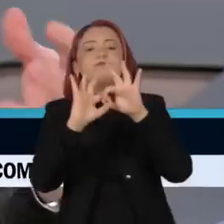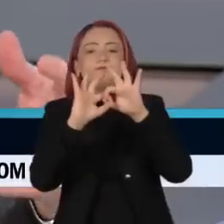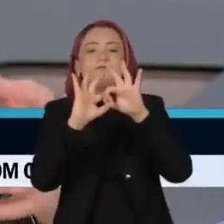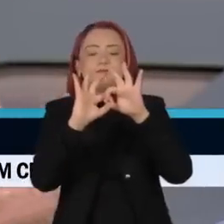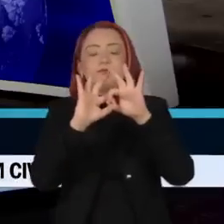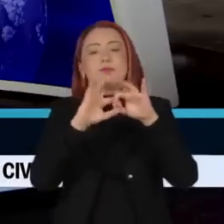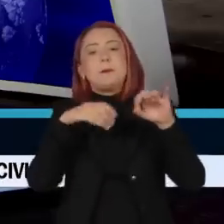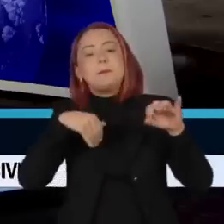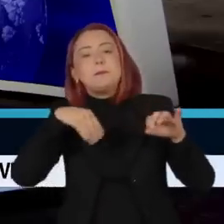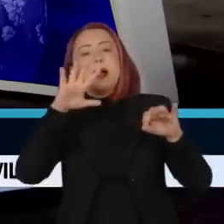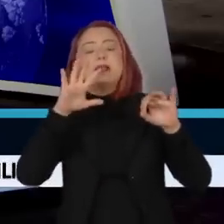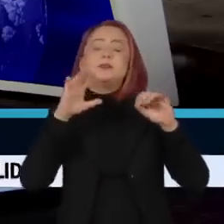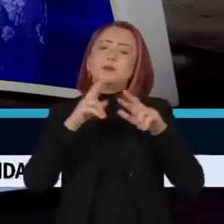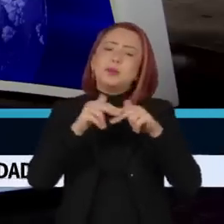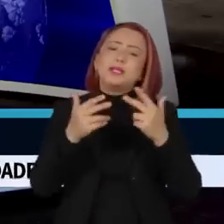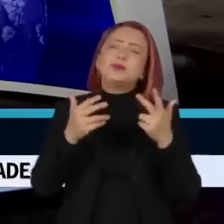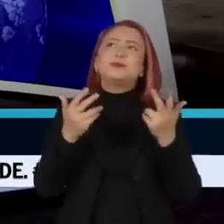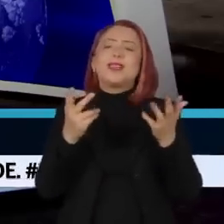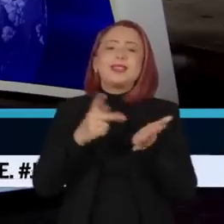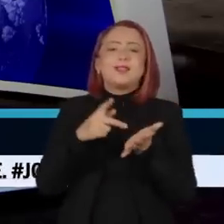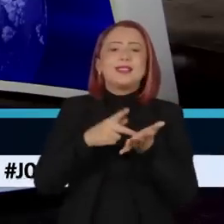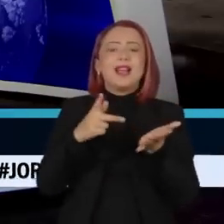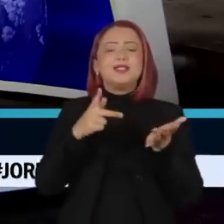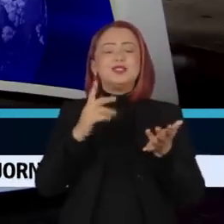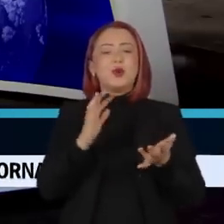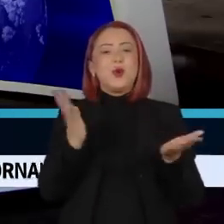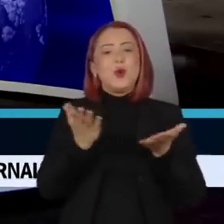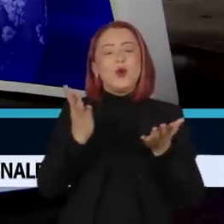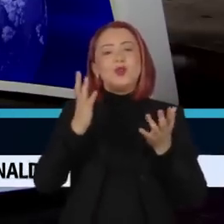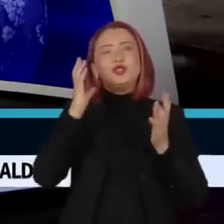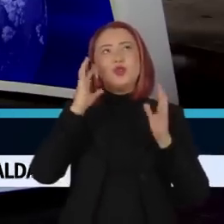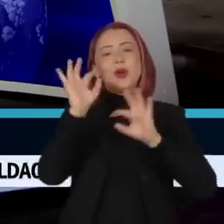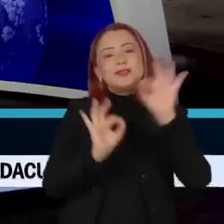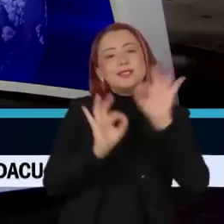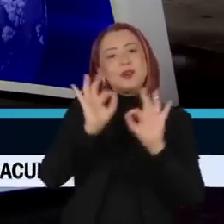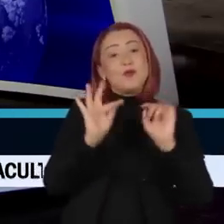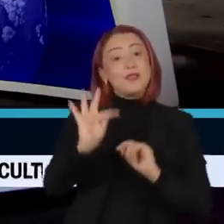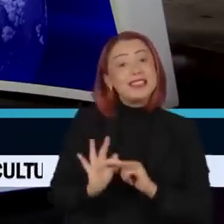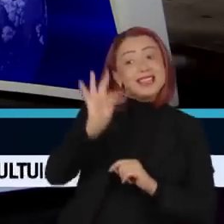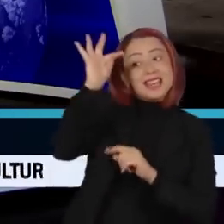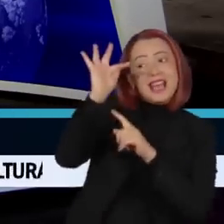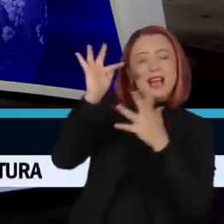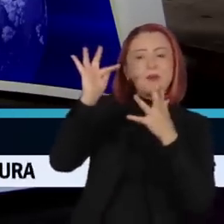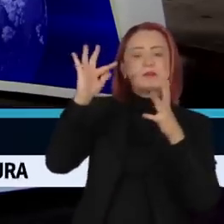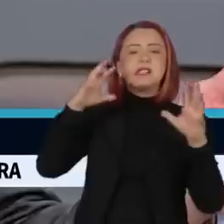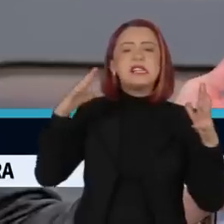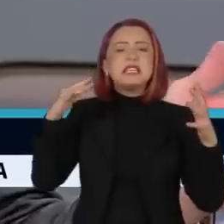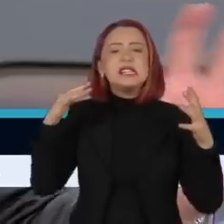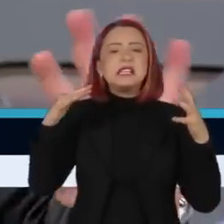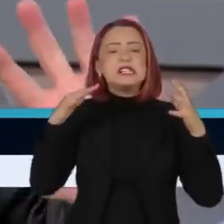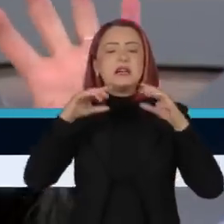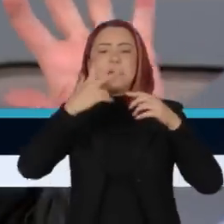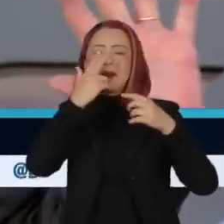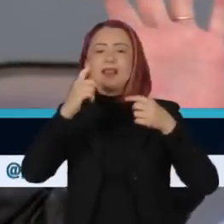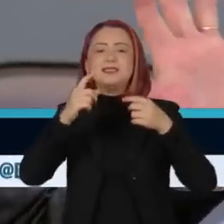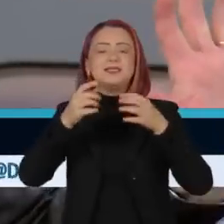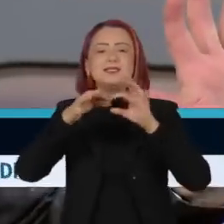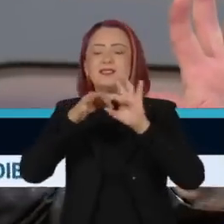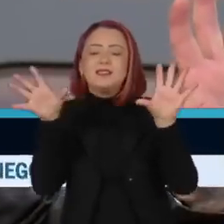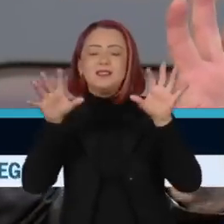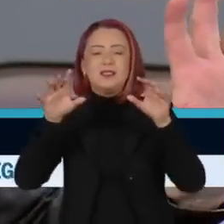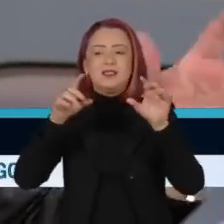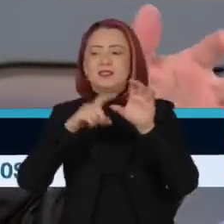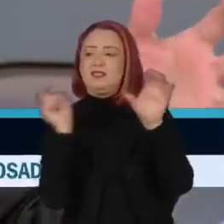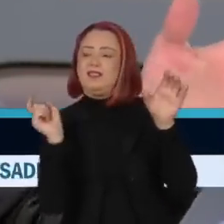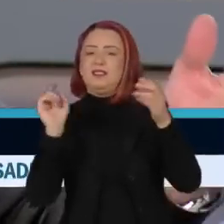isso, nós temos uma federação um pouco estraçalhada hoje. Municípios de um lado, estado do outro, e o governo federal nem estou